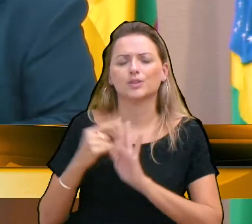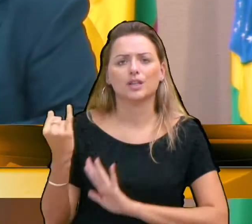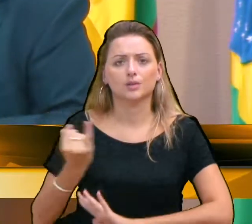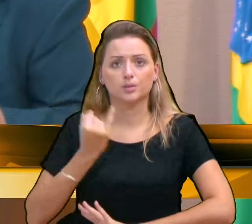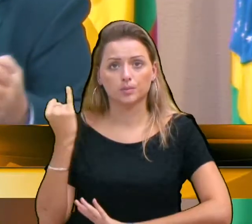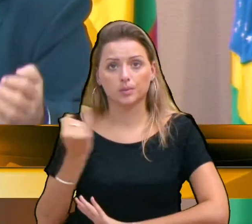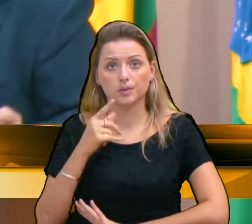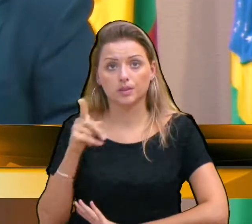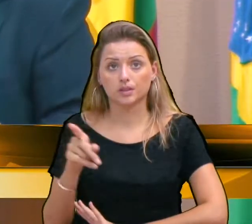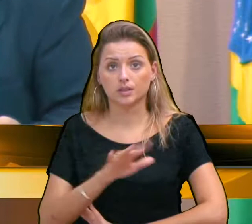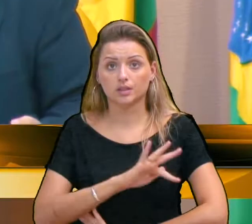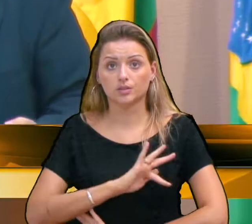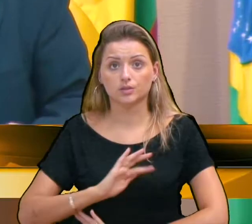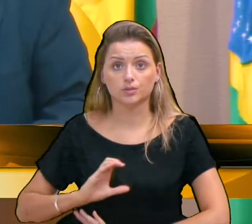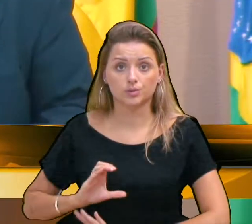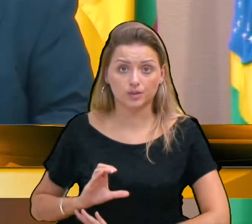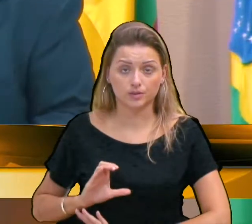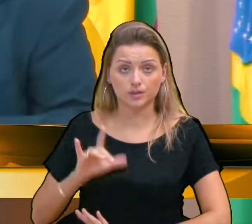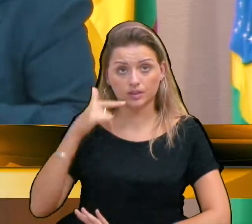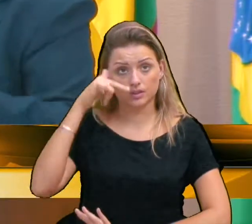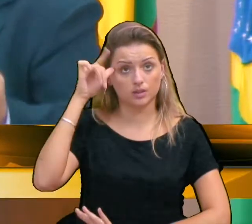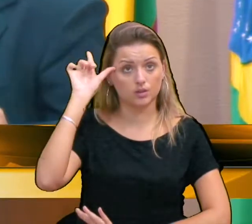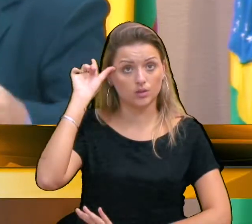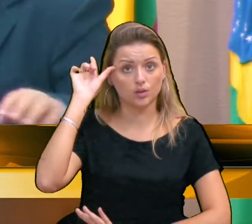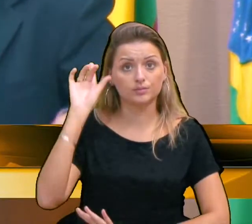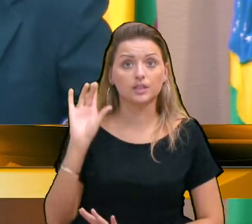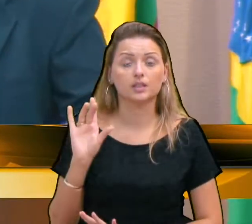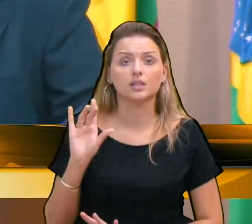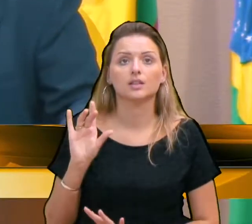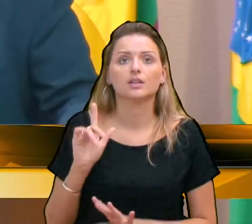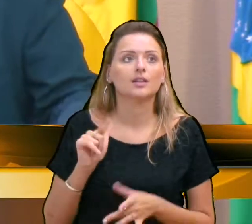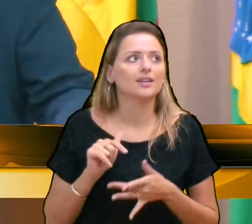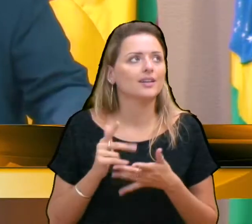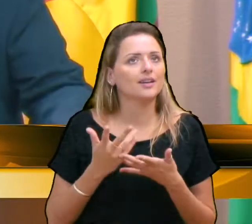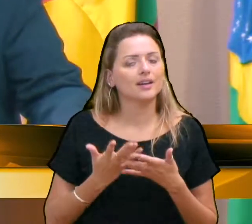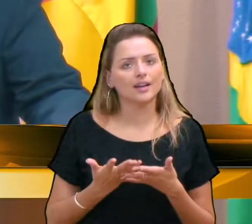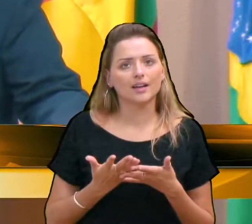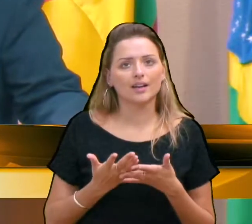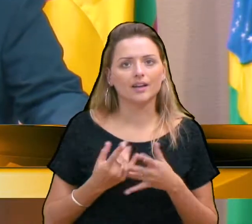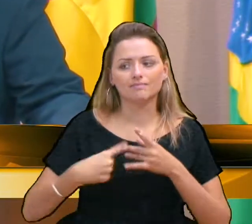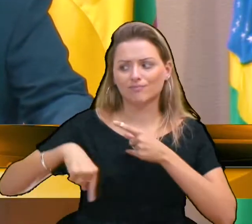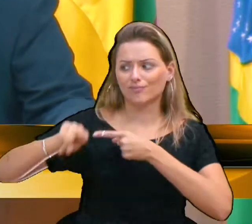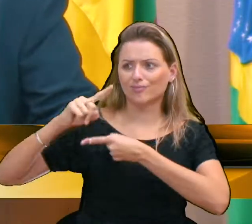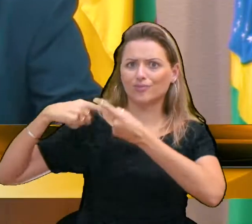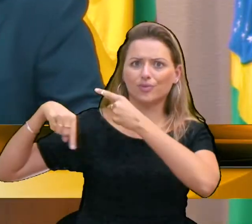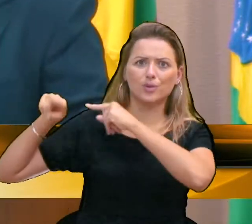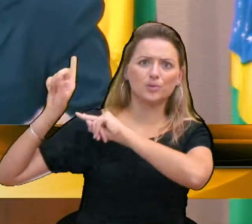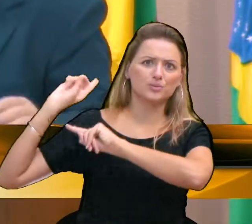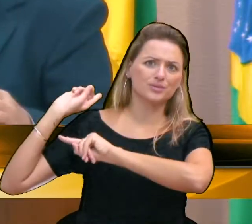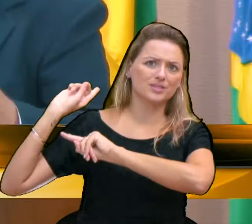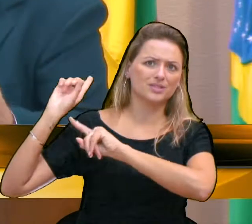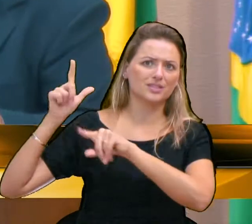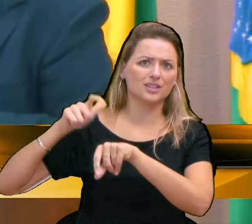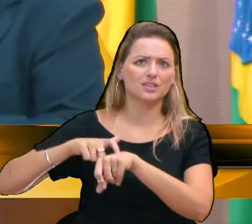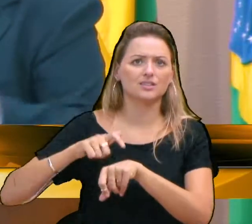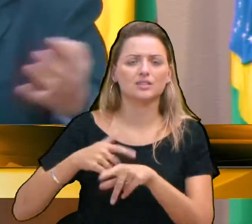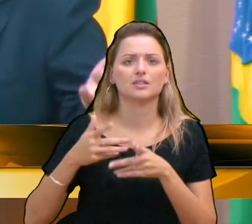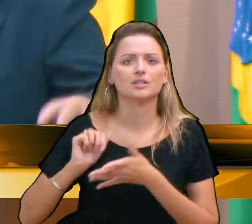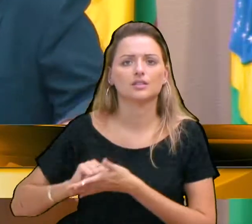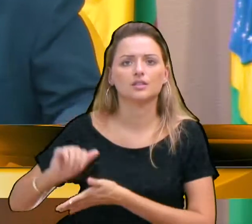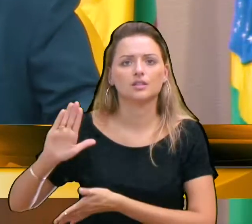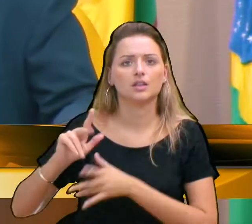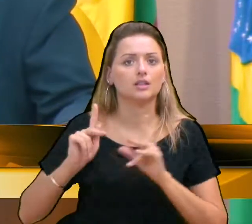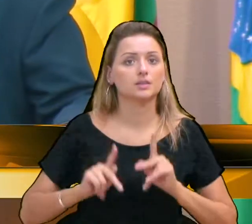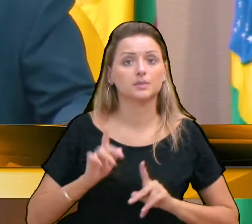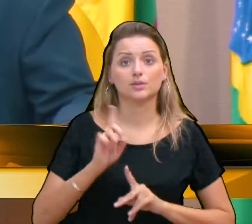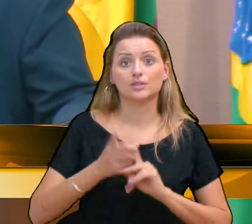dele, isso aqui é andar para trás mesmo. Porque muitas dessas pessoas que saem... As pessoas não saem de